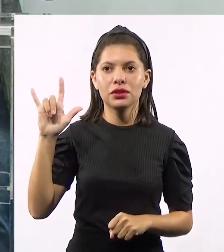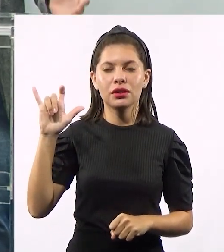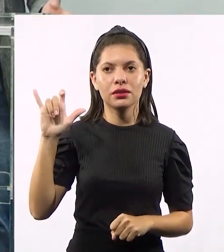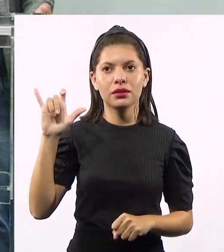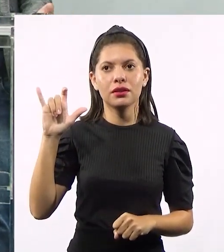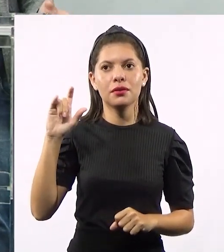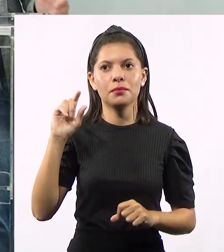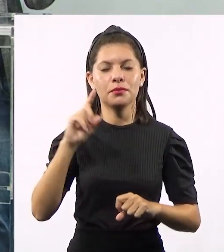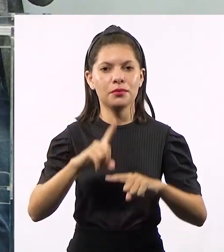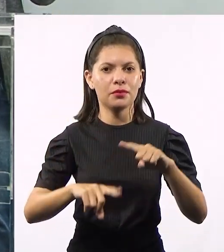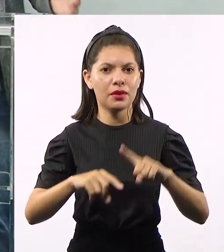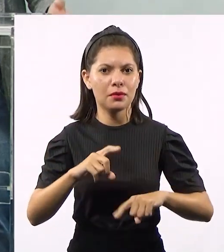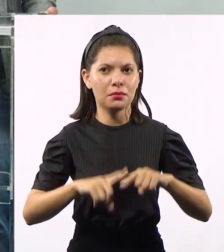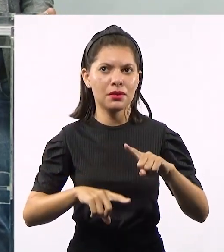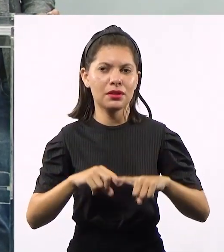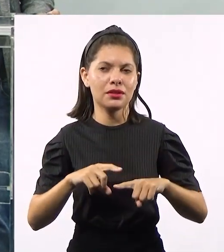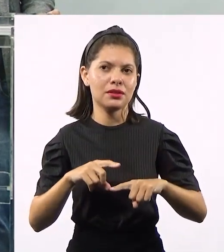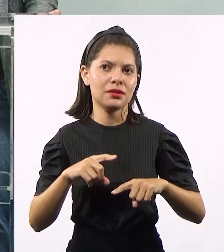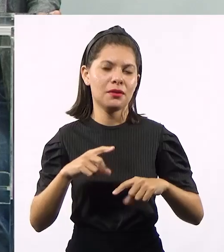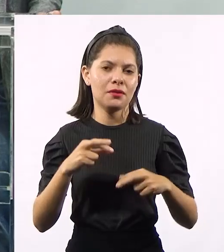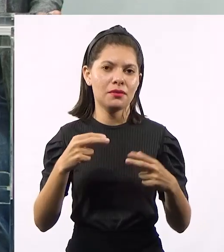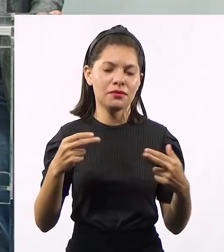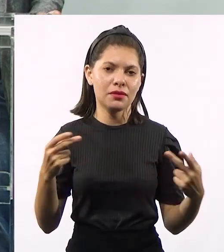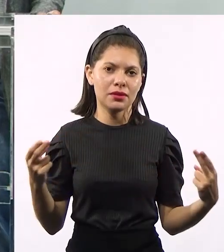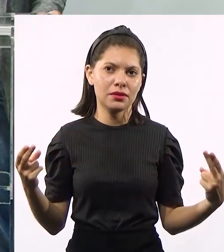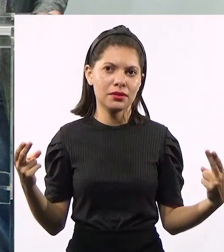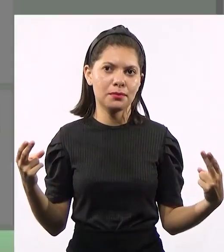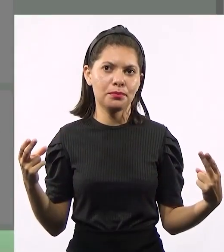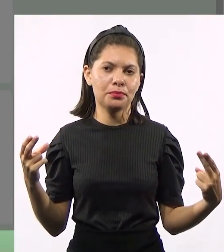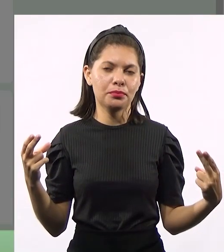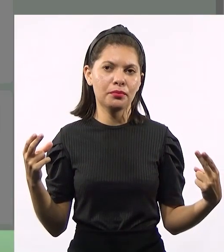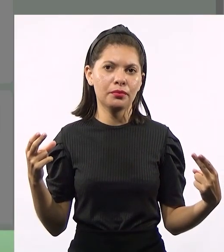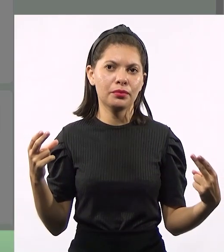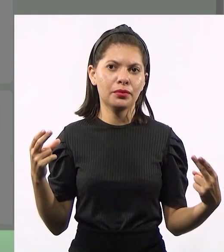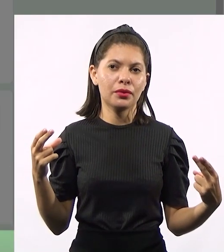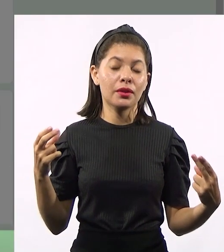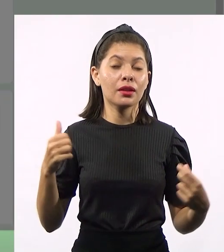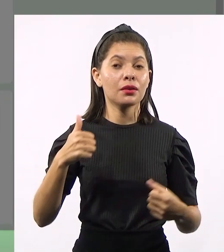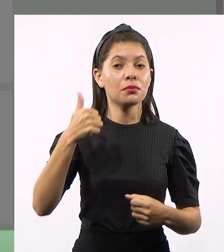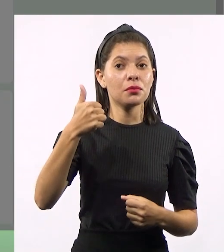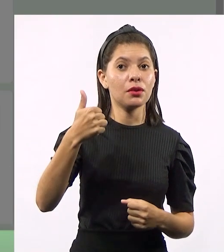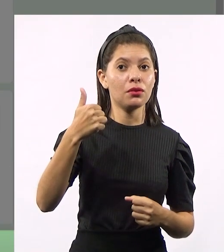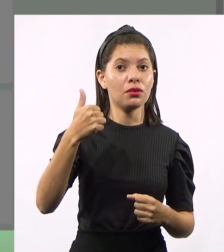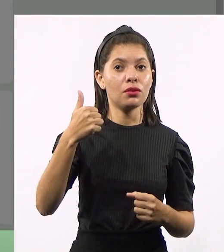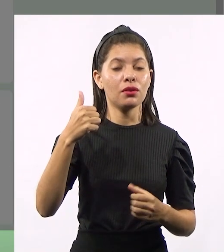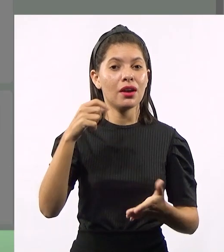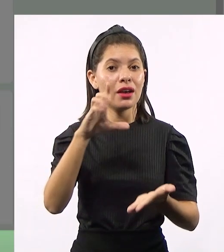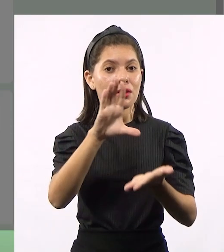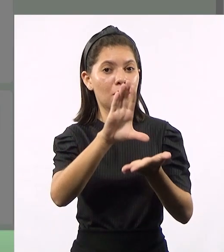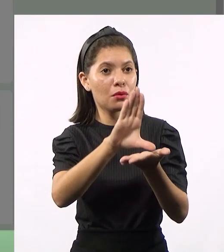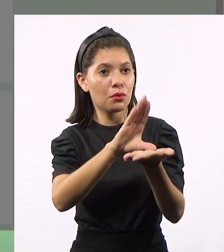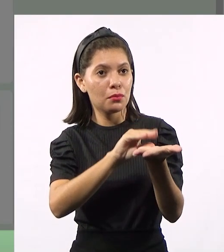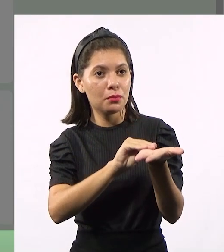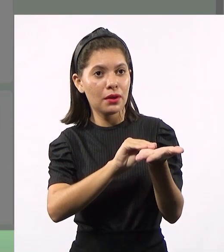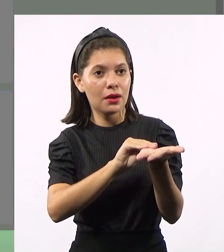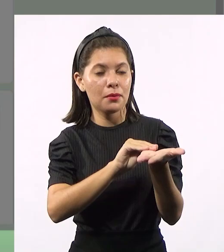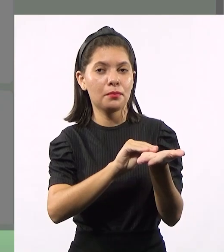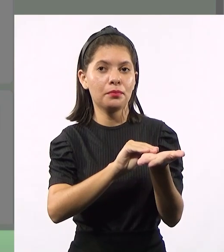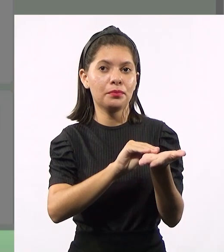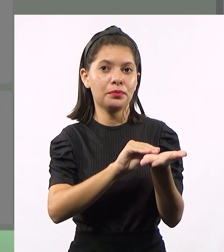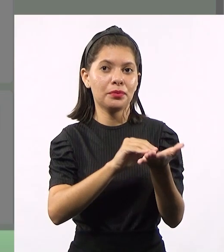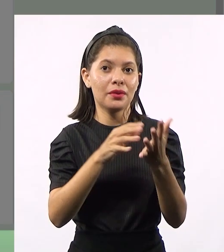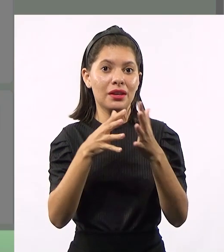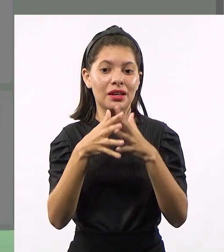ou outras ferramentas, como o Telegram, entre outras. Então, a melhor opção seria copiar esse link, ele vai gerar um link